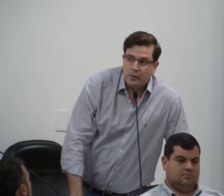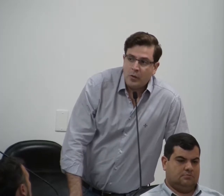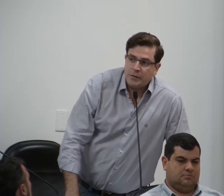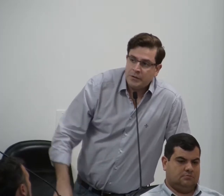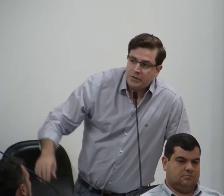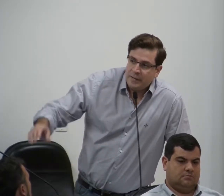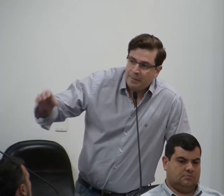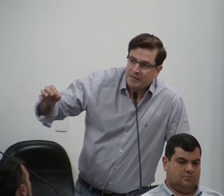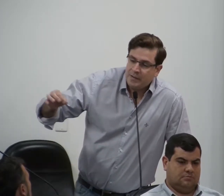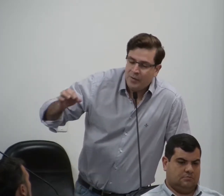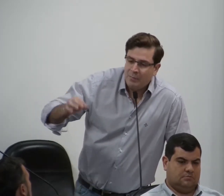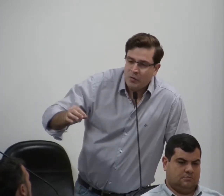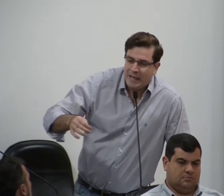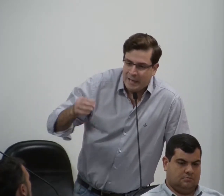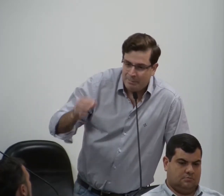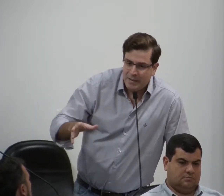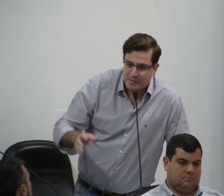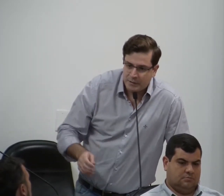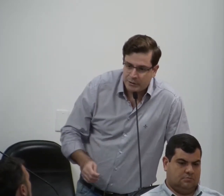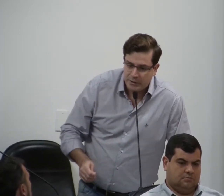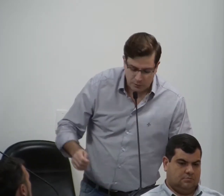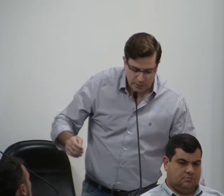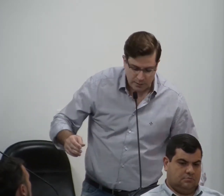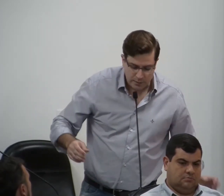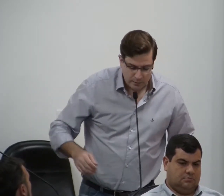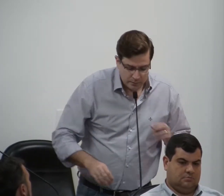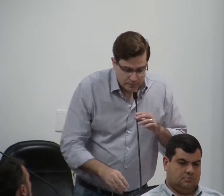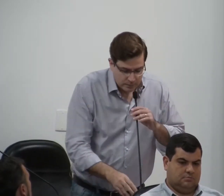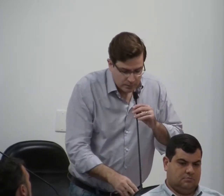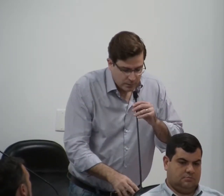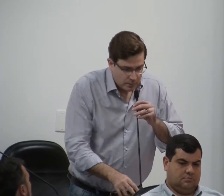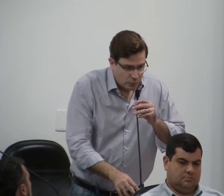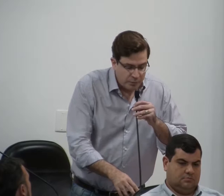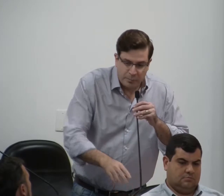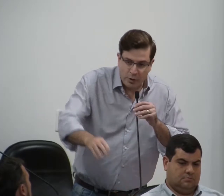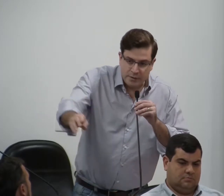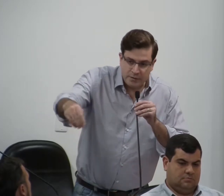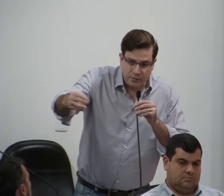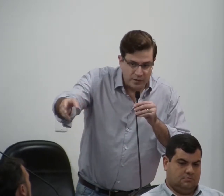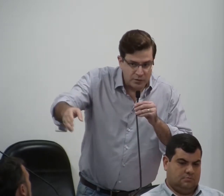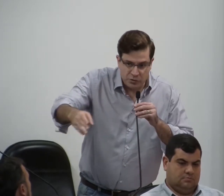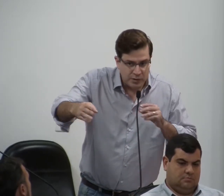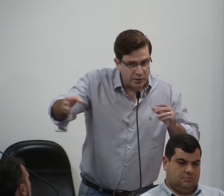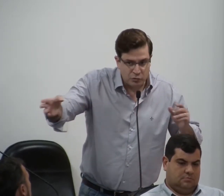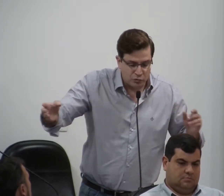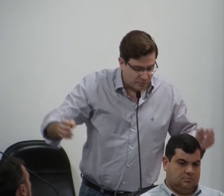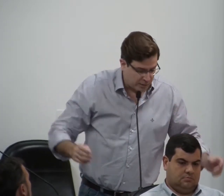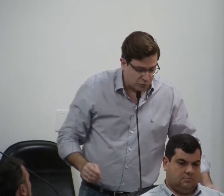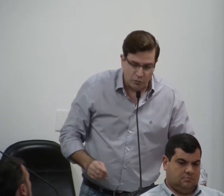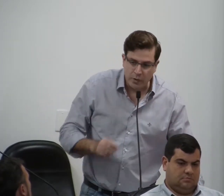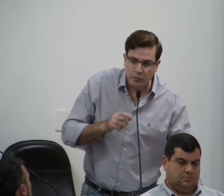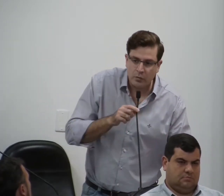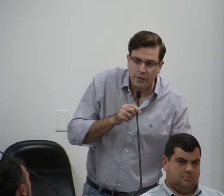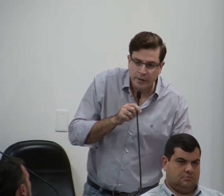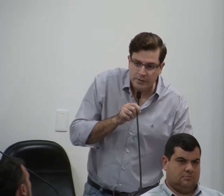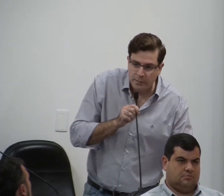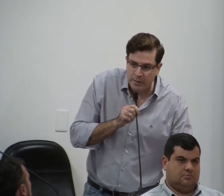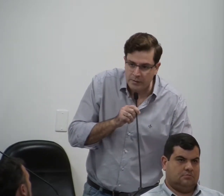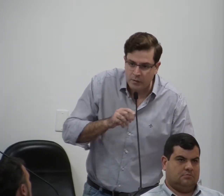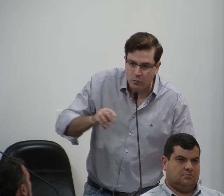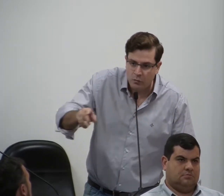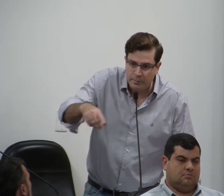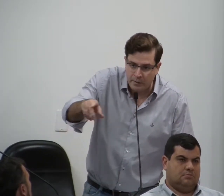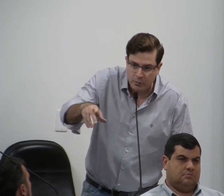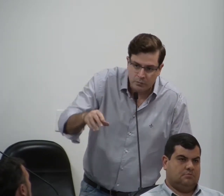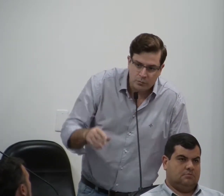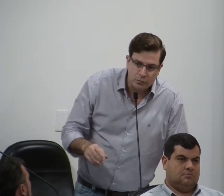E enquanto a gente estiver passando a mão na cabeça, achando que não importa se via de direitos humanos ou não, eu queria saber